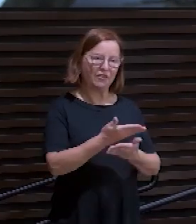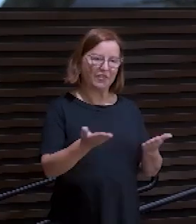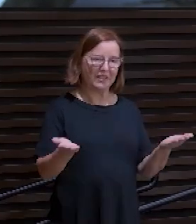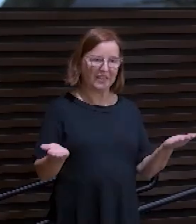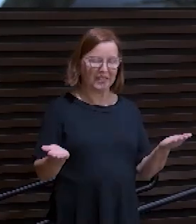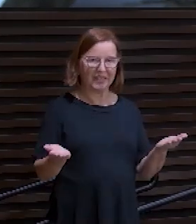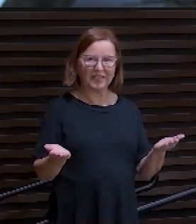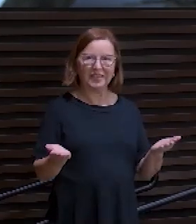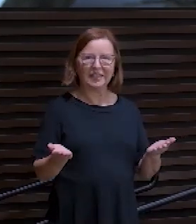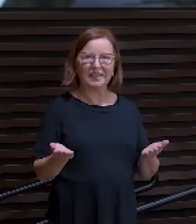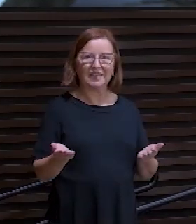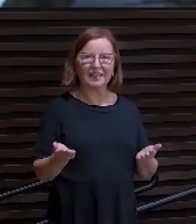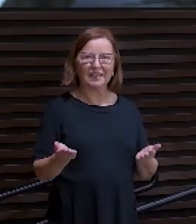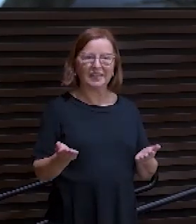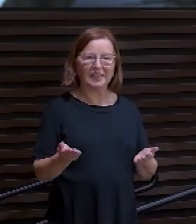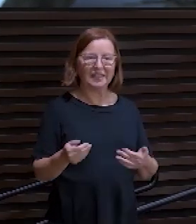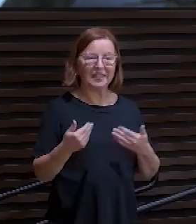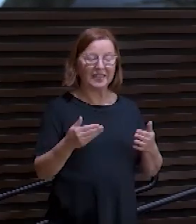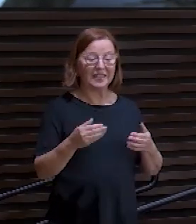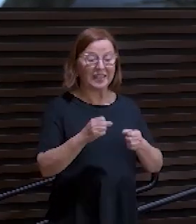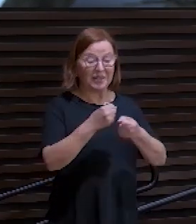grande livramento.